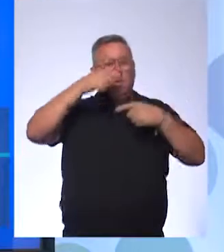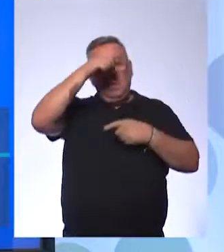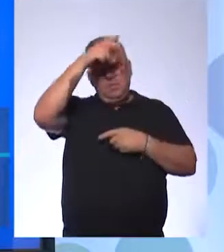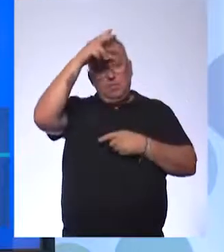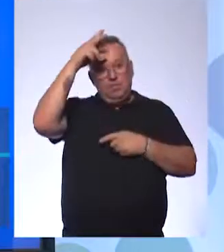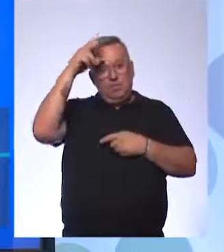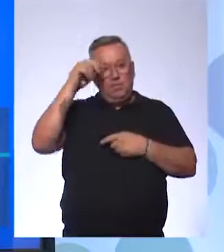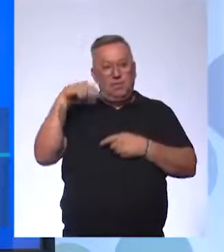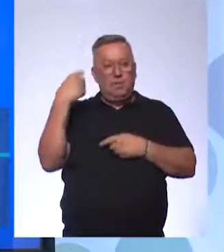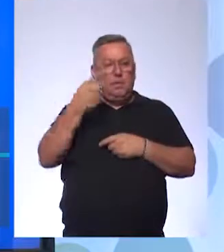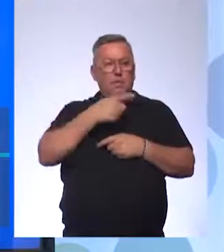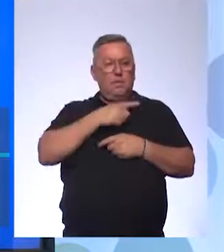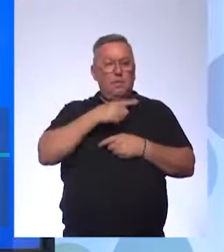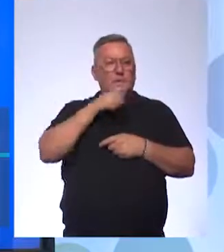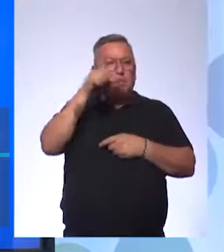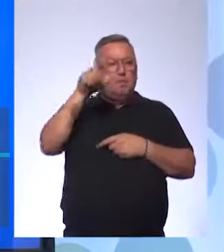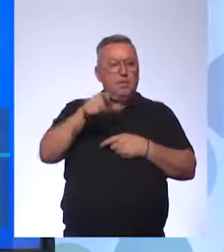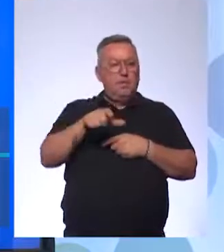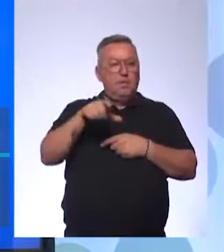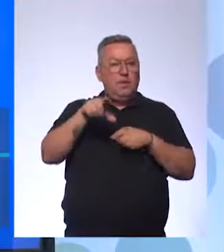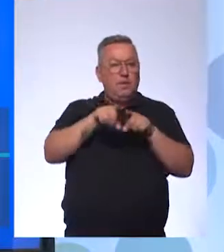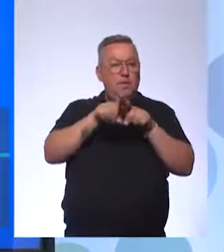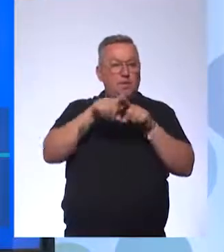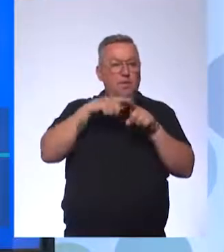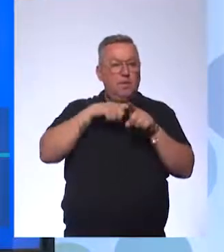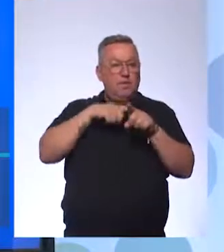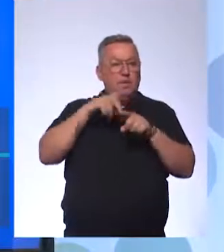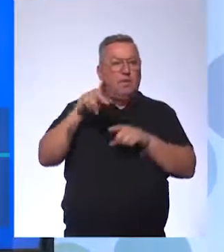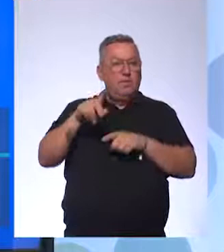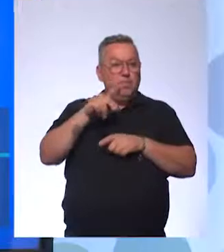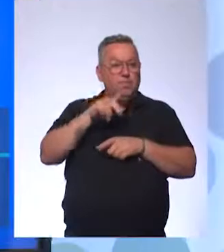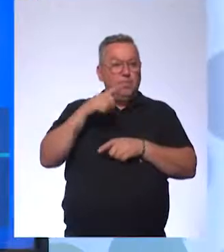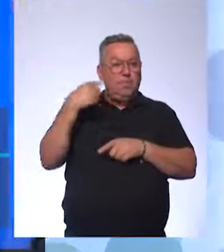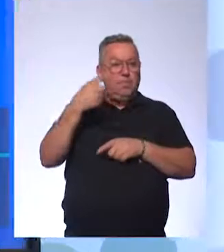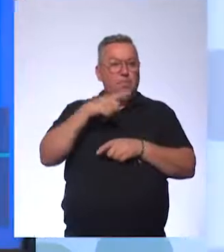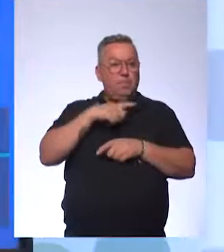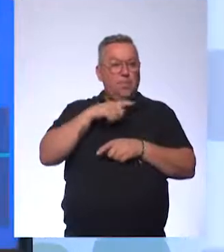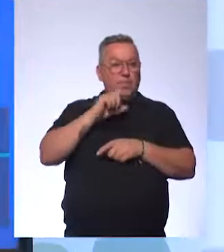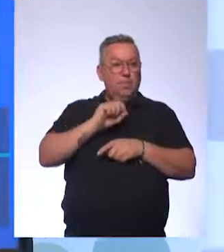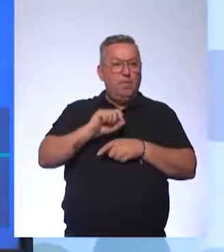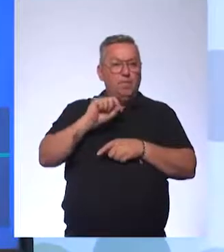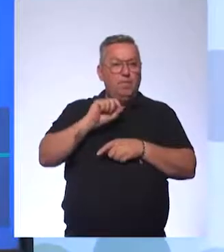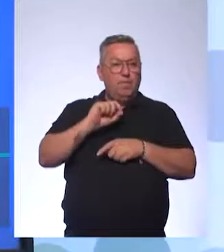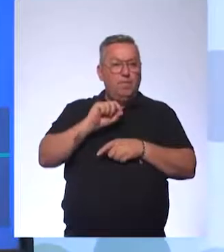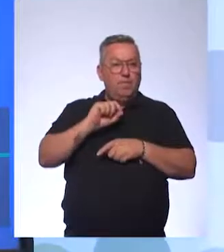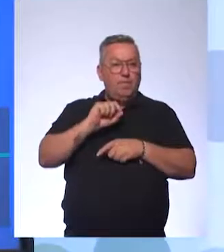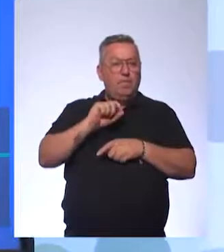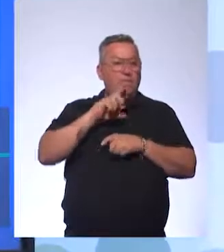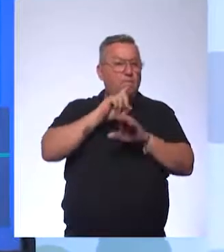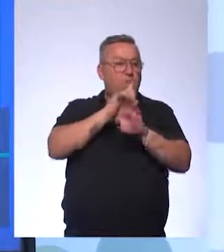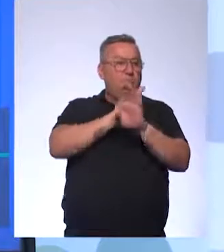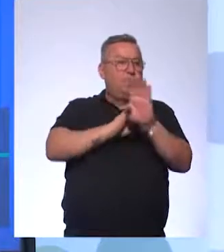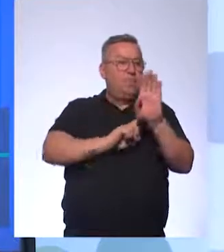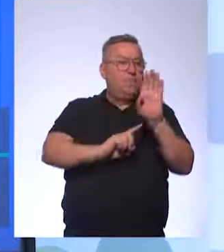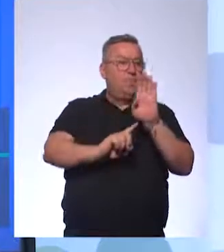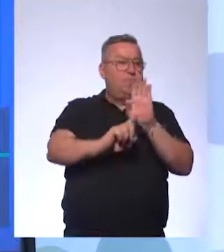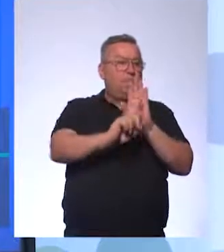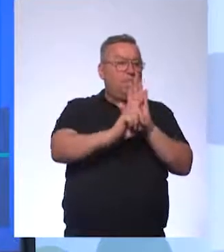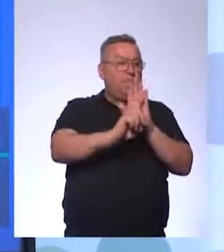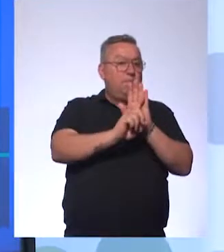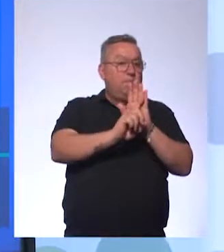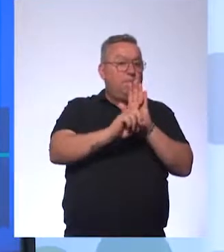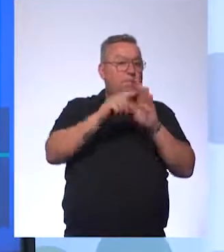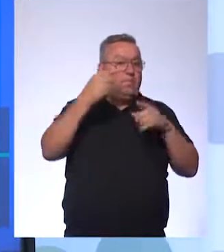né? E nós como cidadãos, nós também somos e professores, nós somos aí os também protagonistas na luta